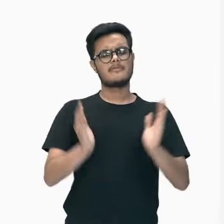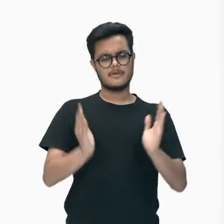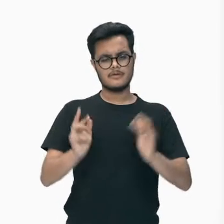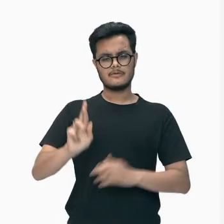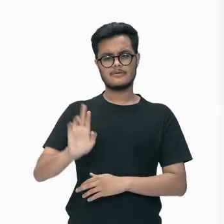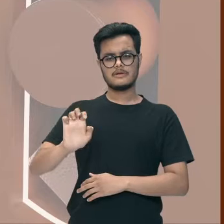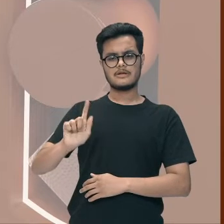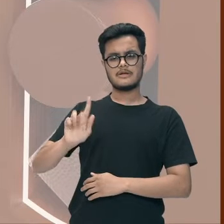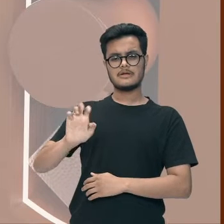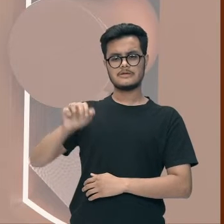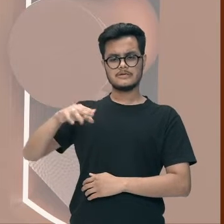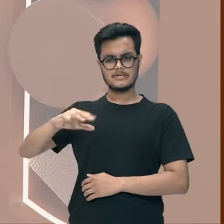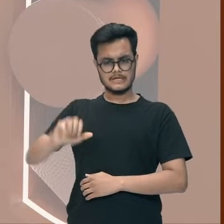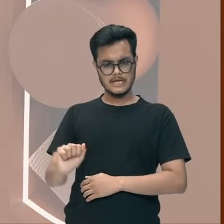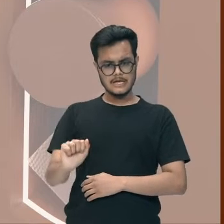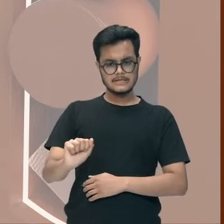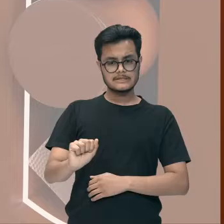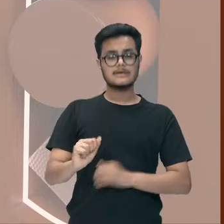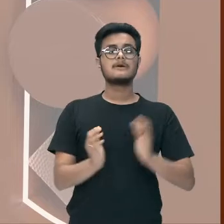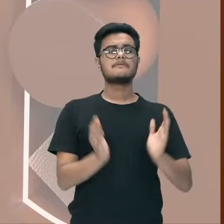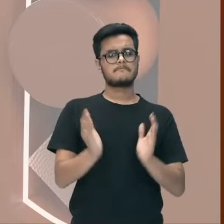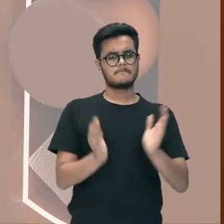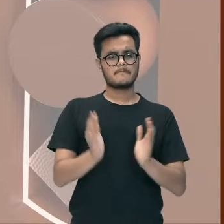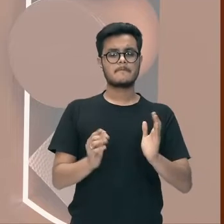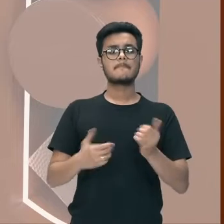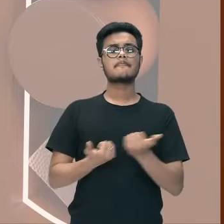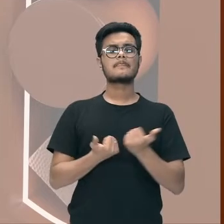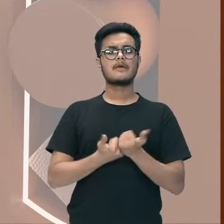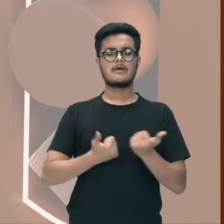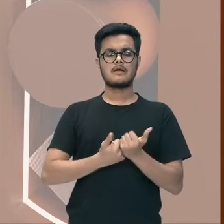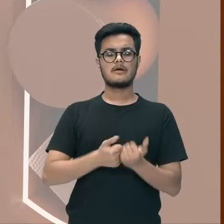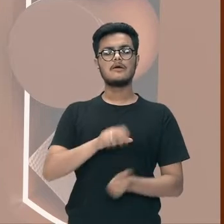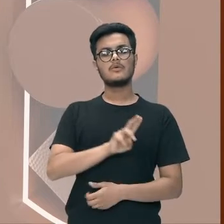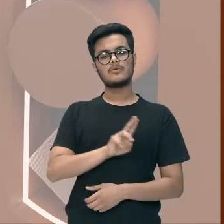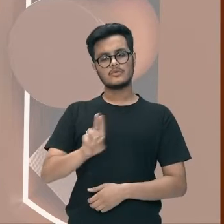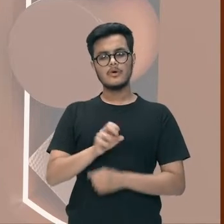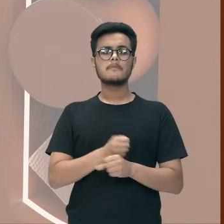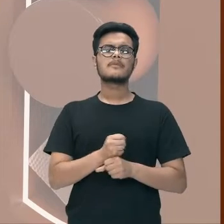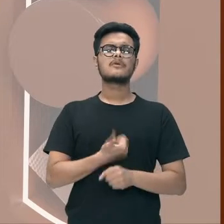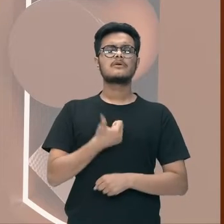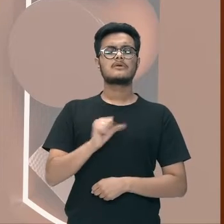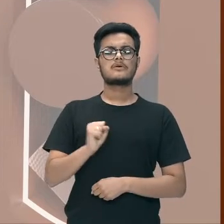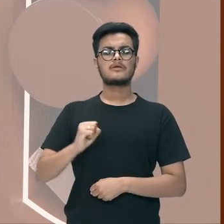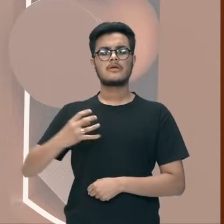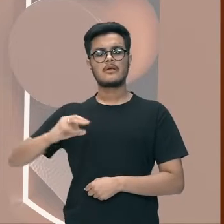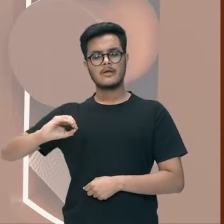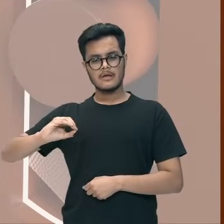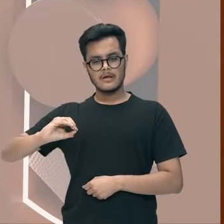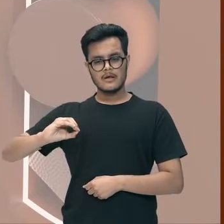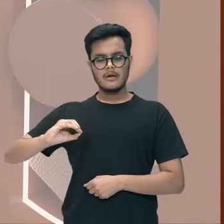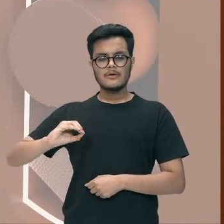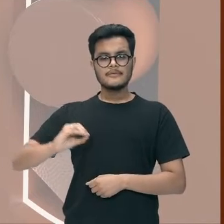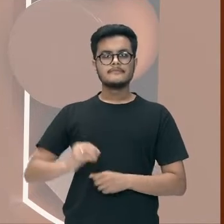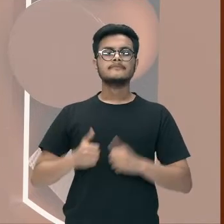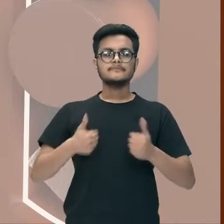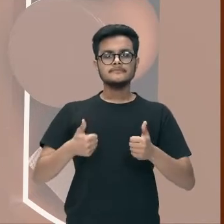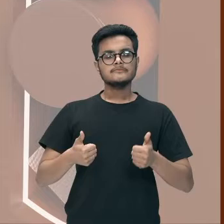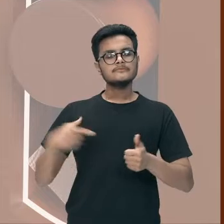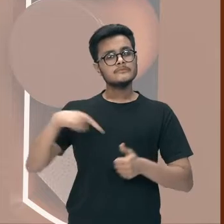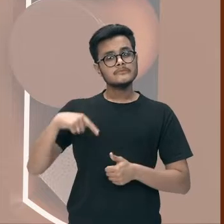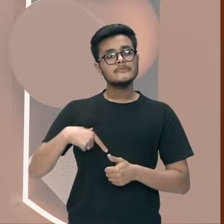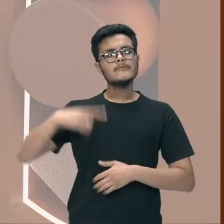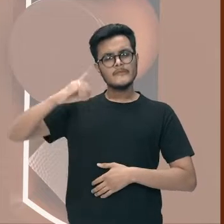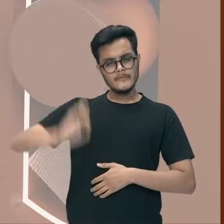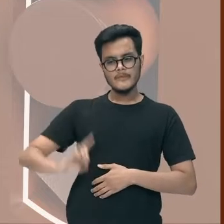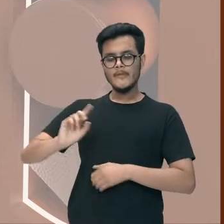a abdicação de Dom Pedro I, Dom Pedro II ficou, né, assumiu, ganhou, né, na realidade, o